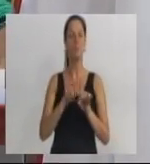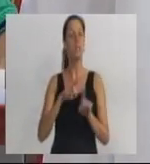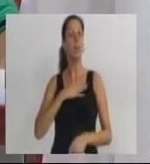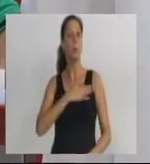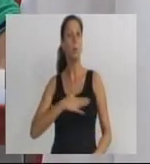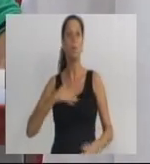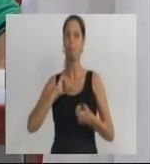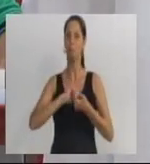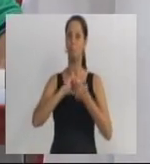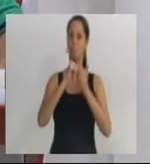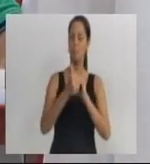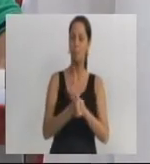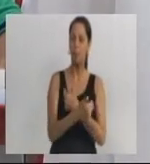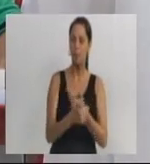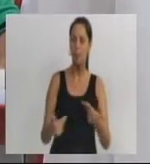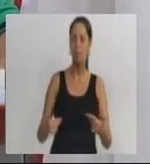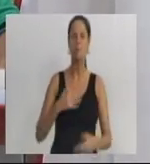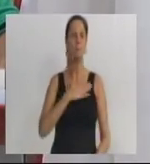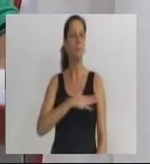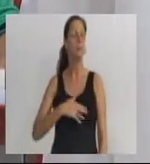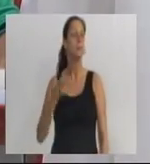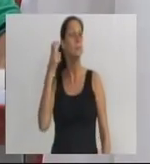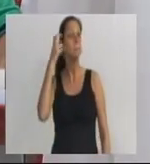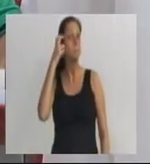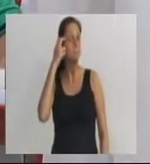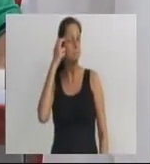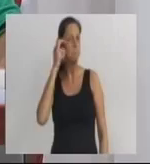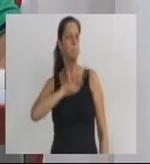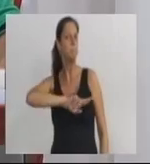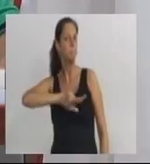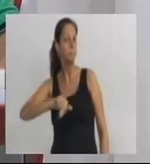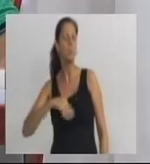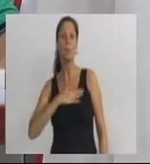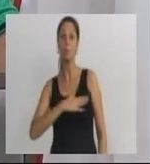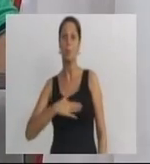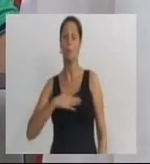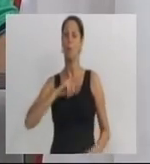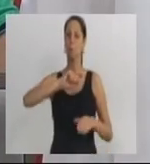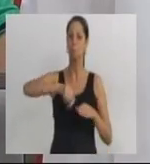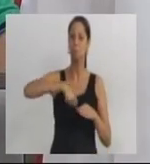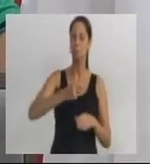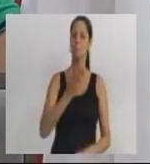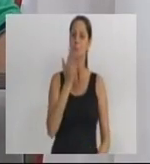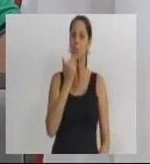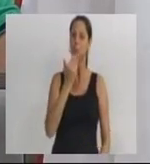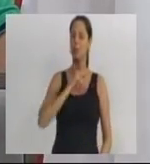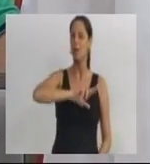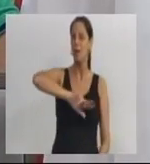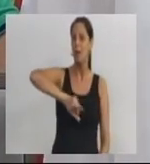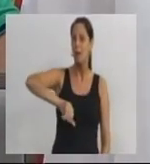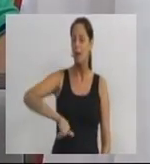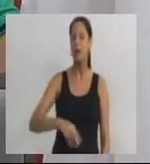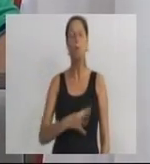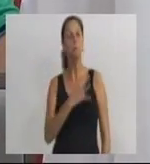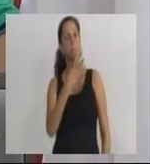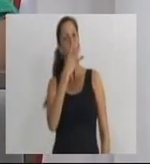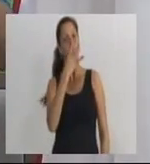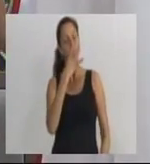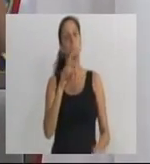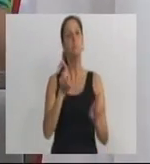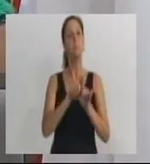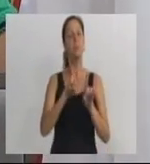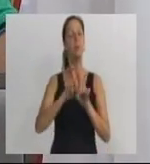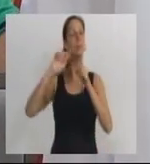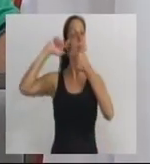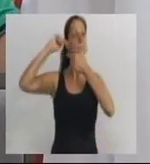esporte, gostam da cultura, gostam da gastronomia, que admiram as